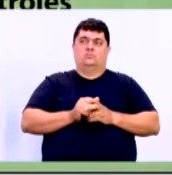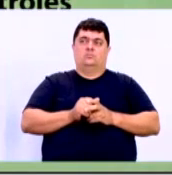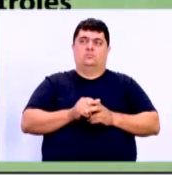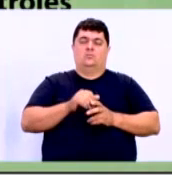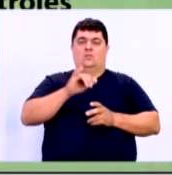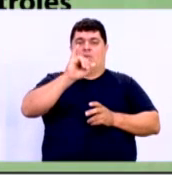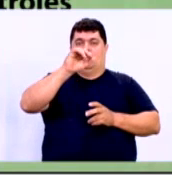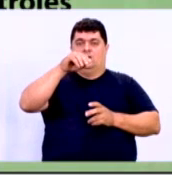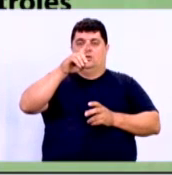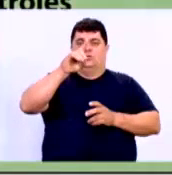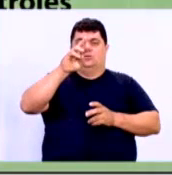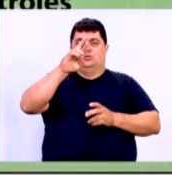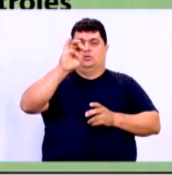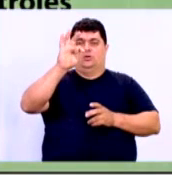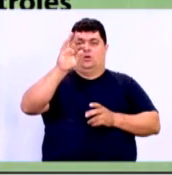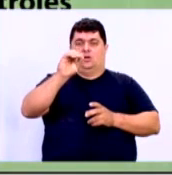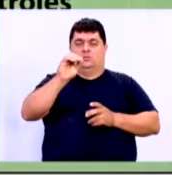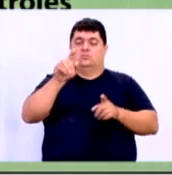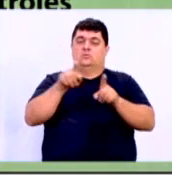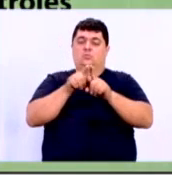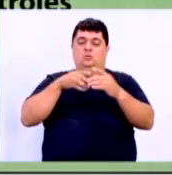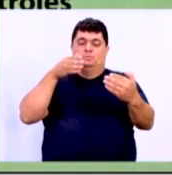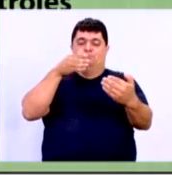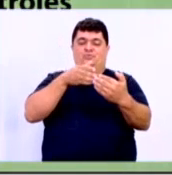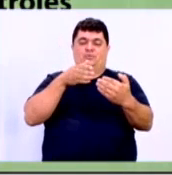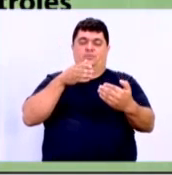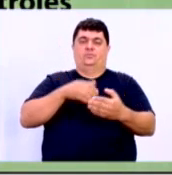Ou indiretos e diretos.